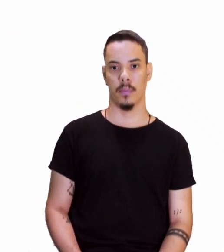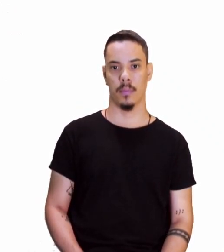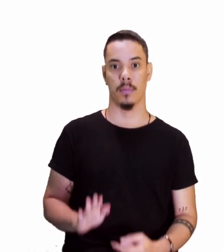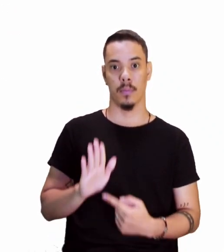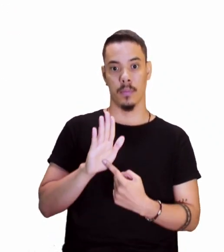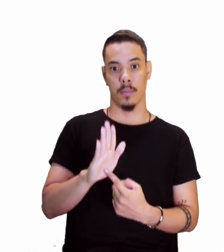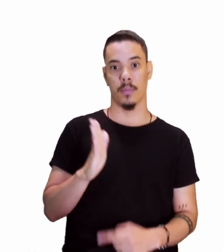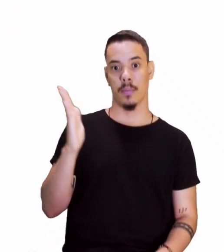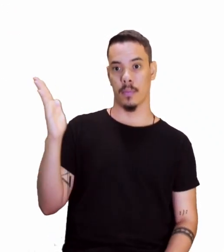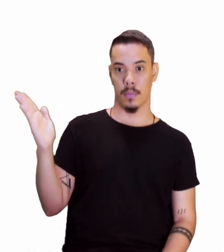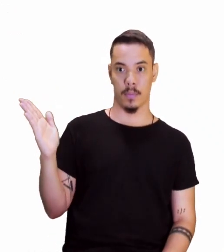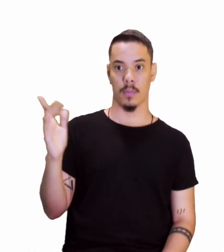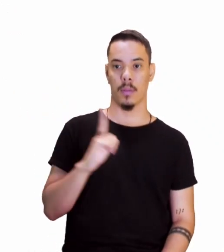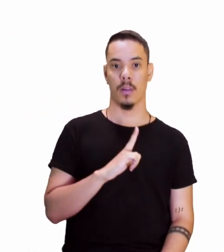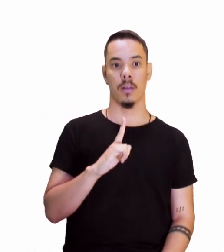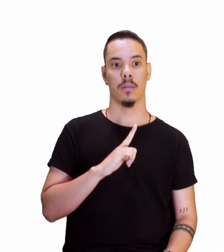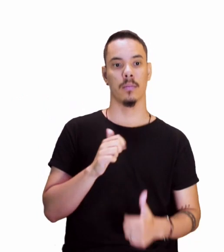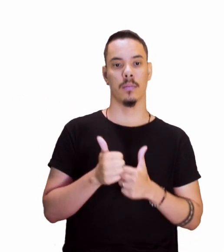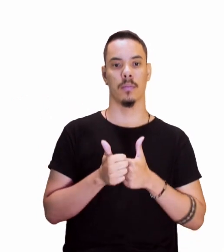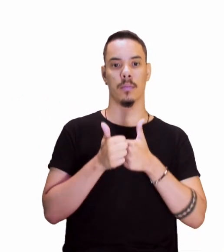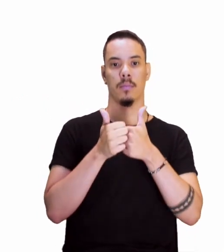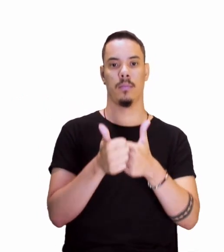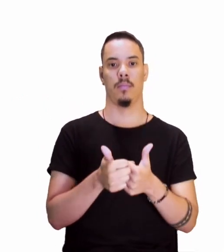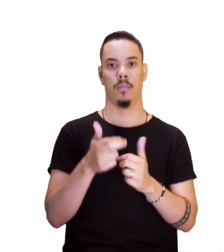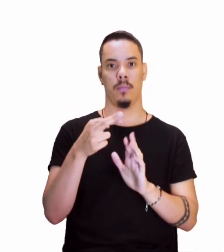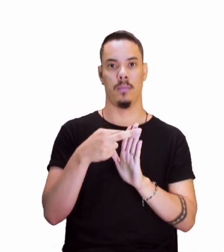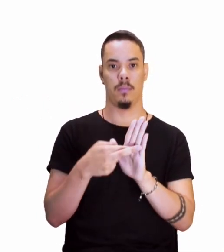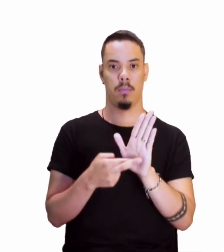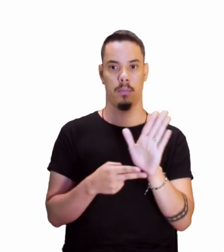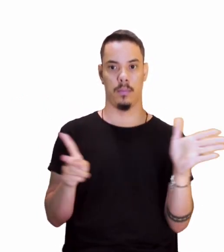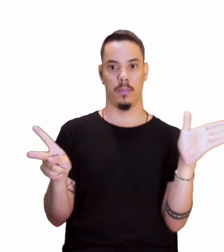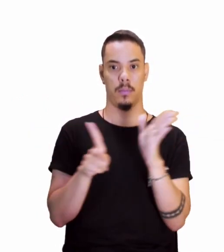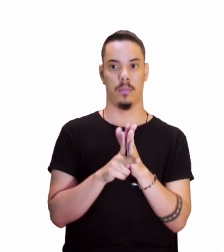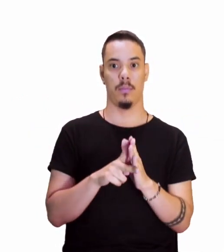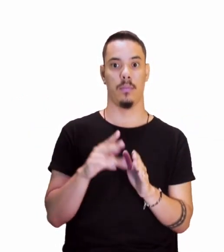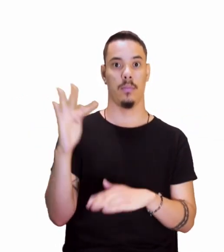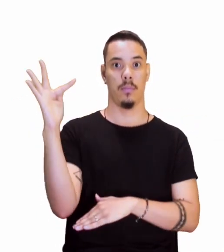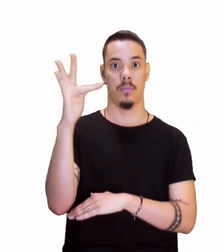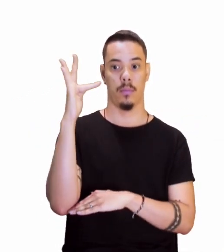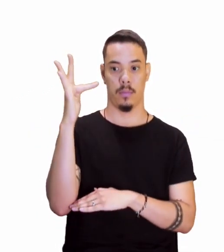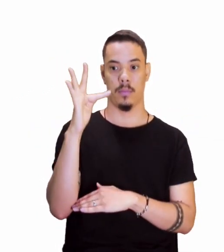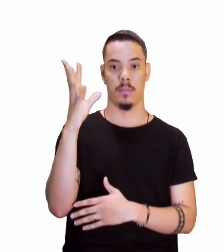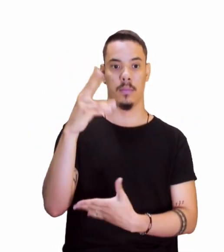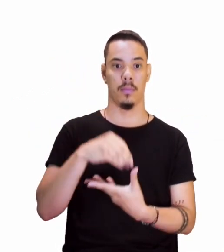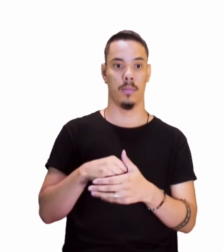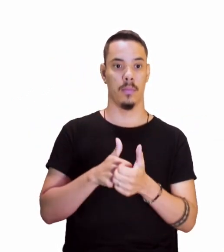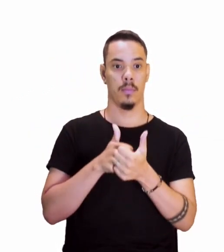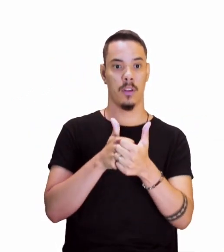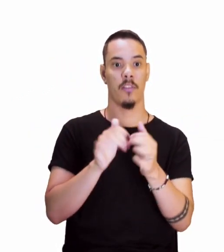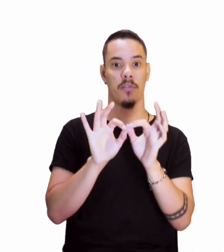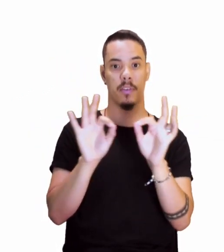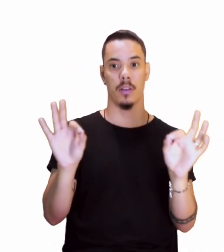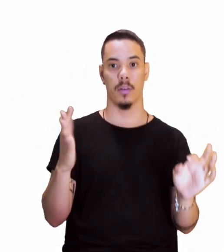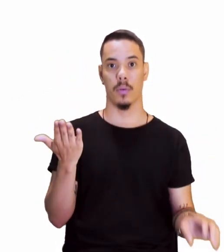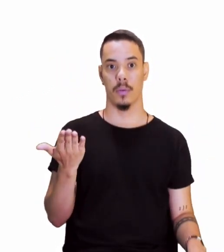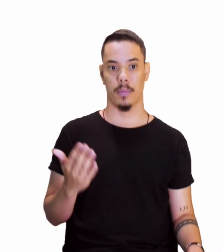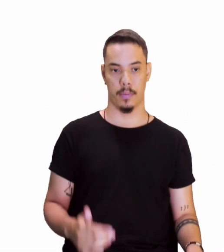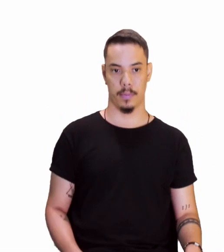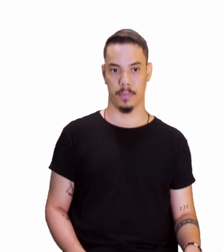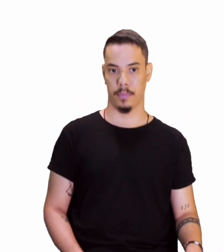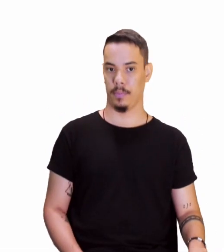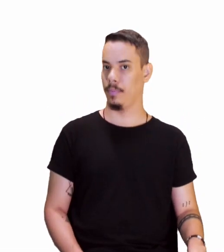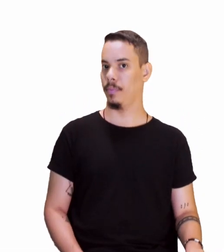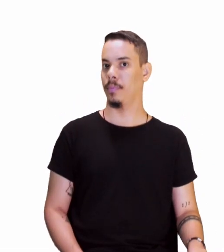expressão destacada está empregada em conformidade com a regência da norma padrão da língua na seguinte frase.